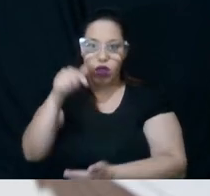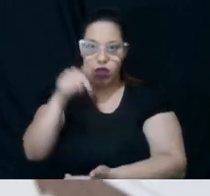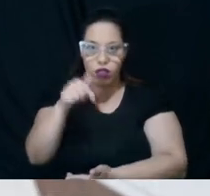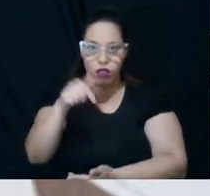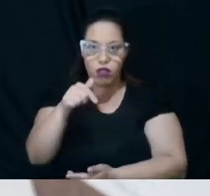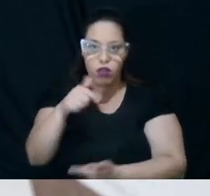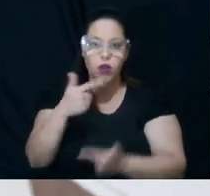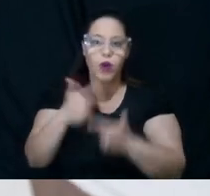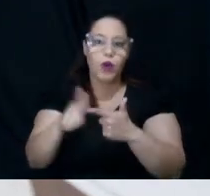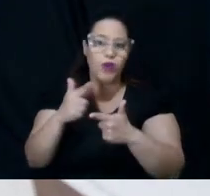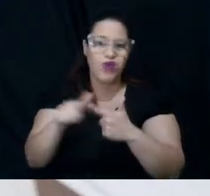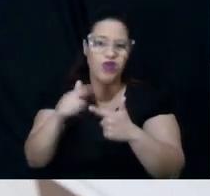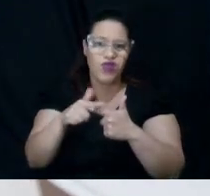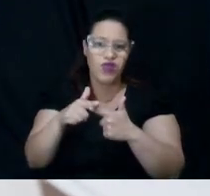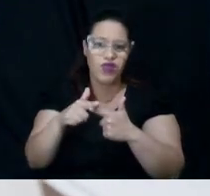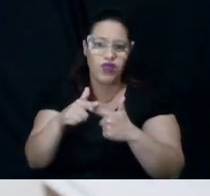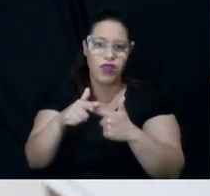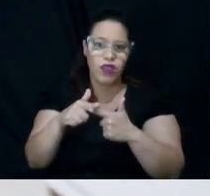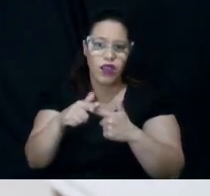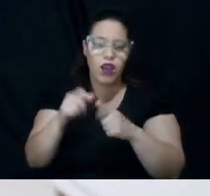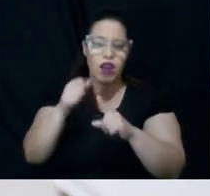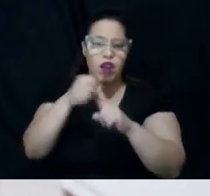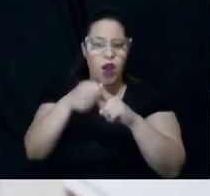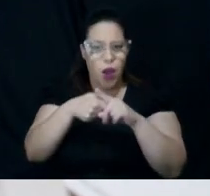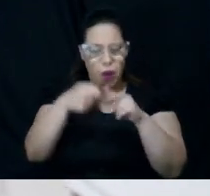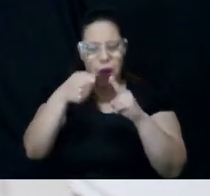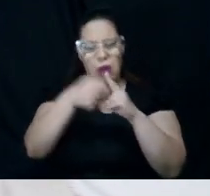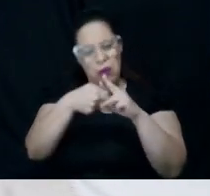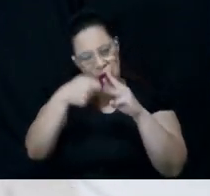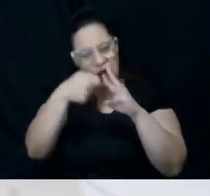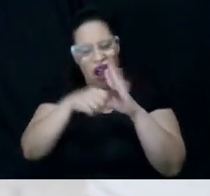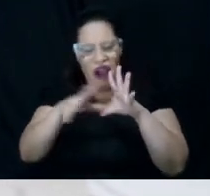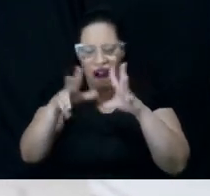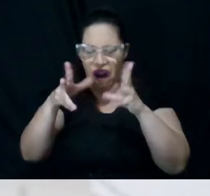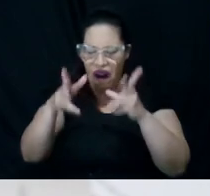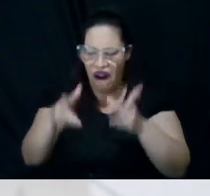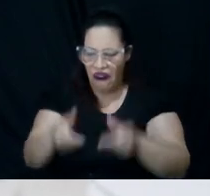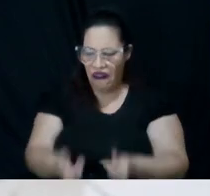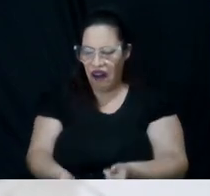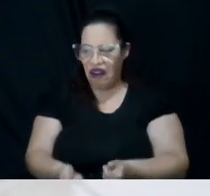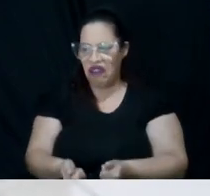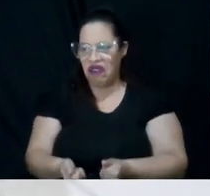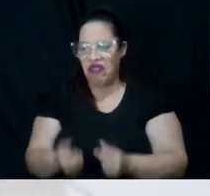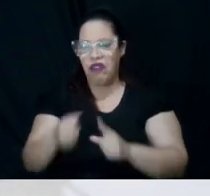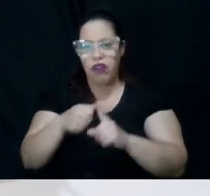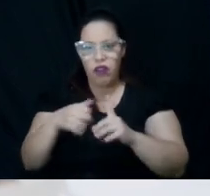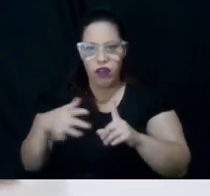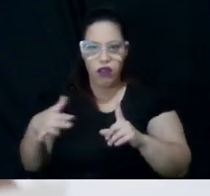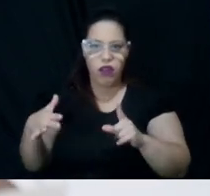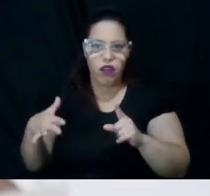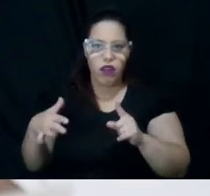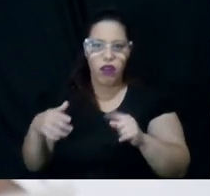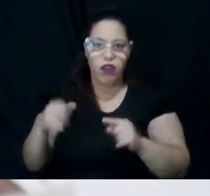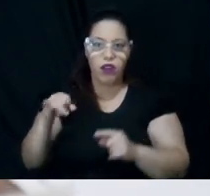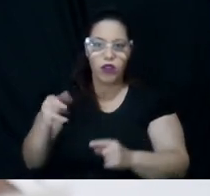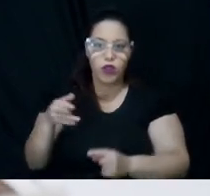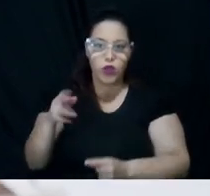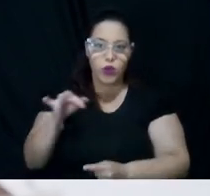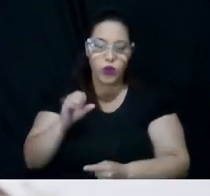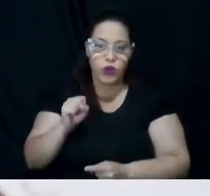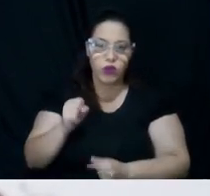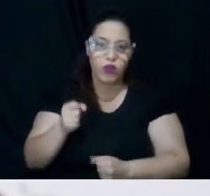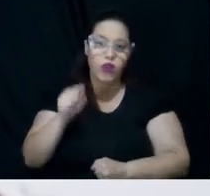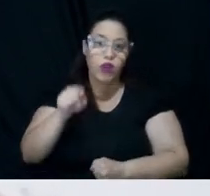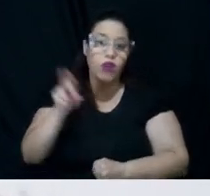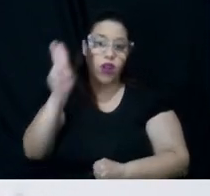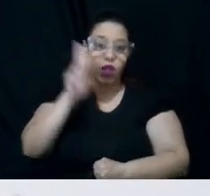se você deixar um mês todo rodando isso daí. Porque por característica desse produto, ele só cobre o juro nos dias que você utilizar. Então, é